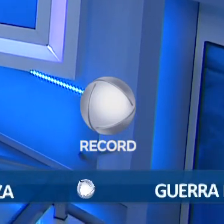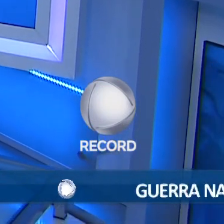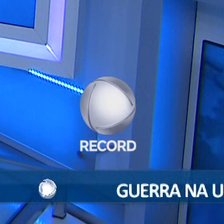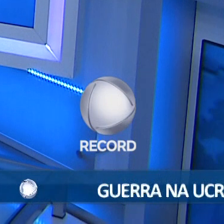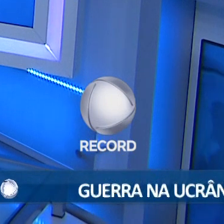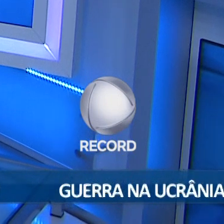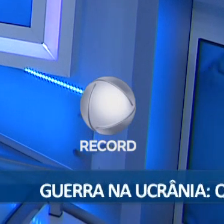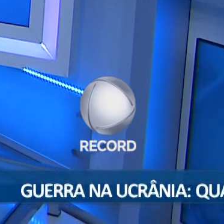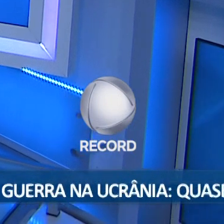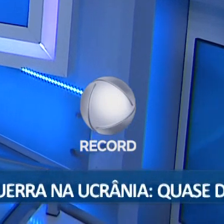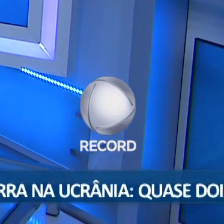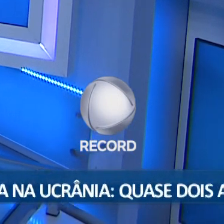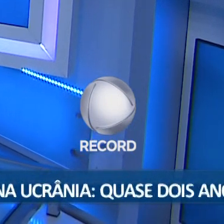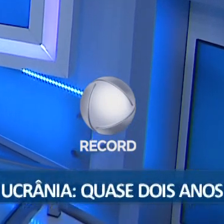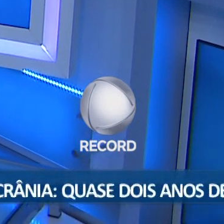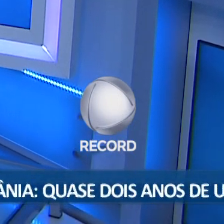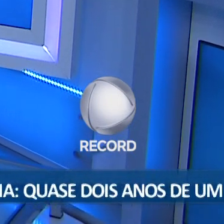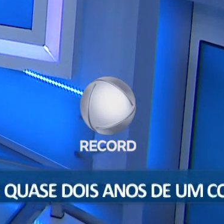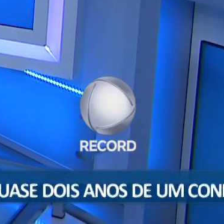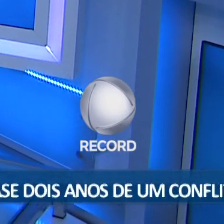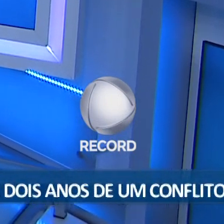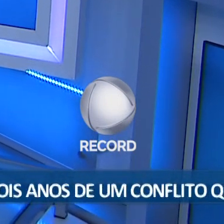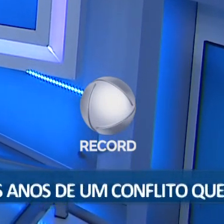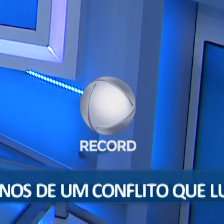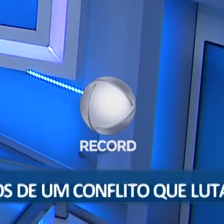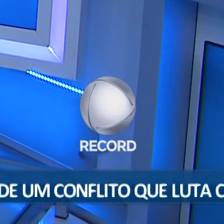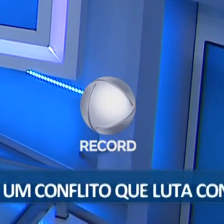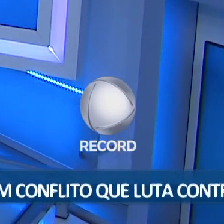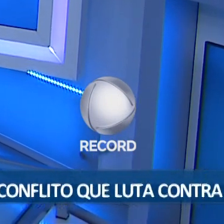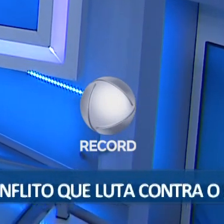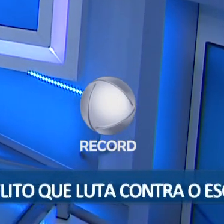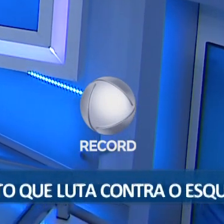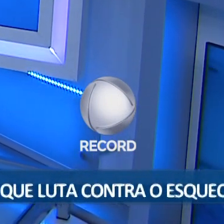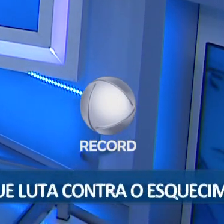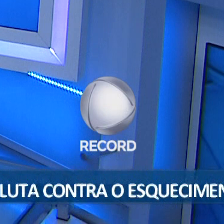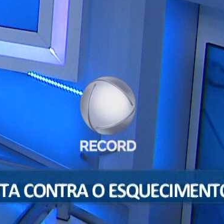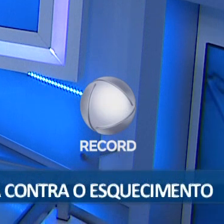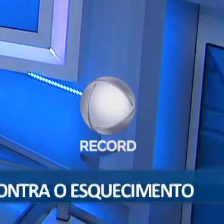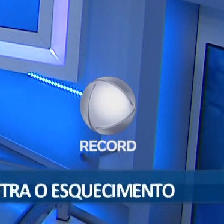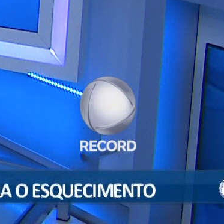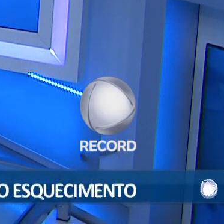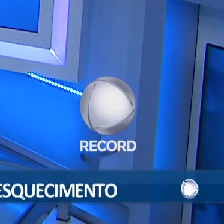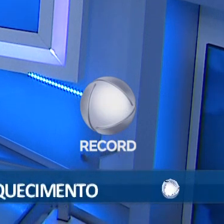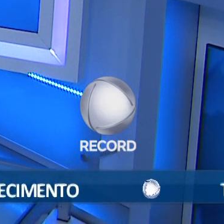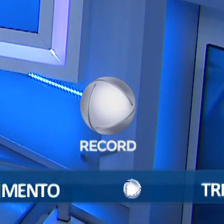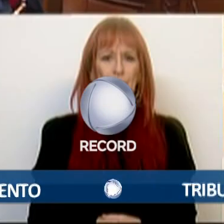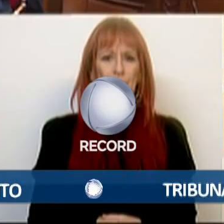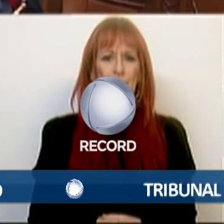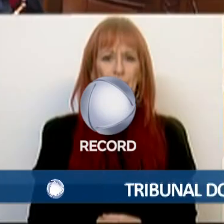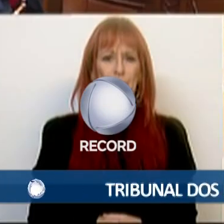na especialidade continua amanhã e só termina com a votação final global a 29 de novembro.